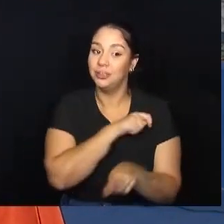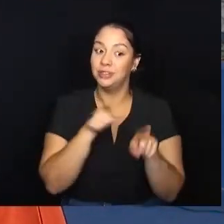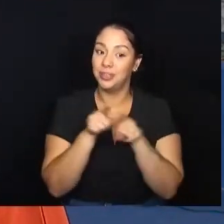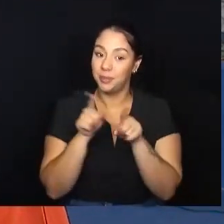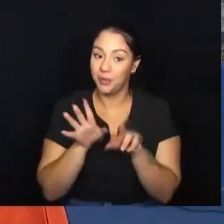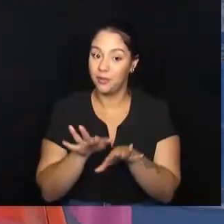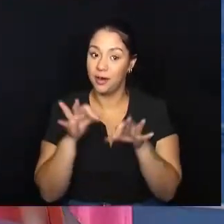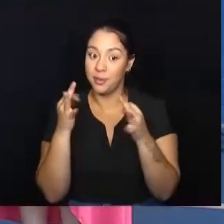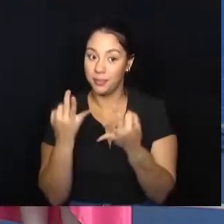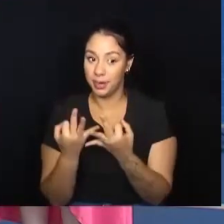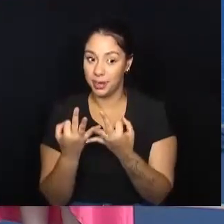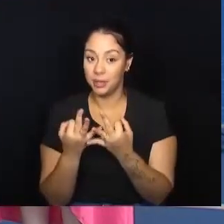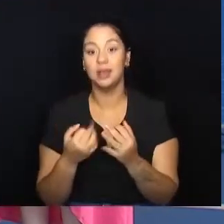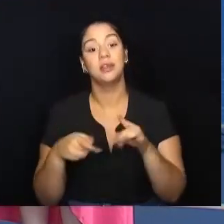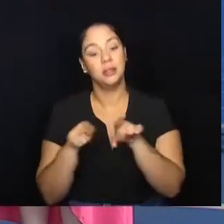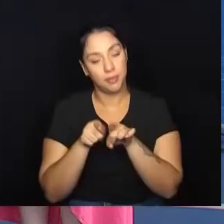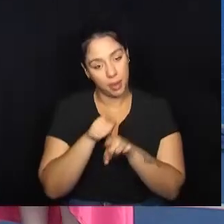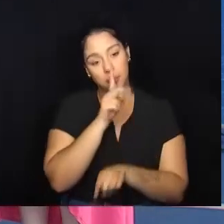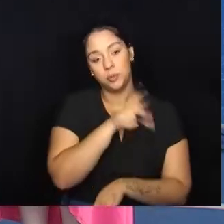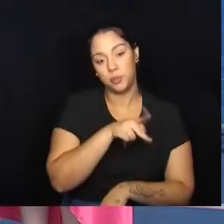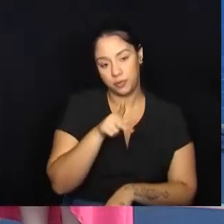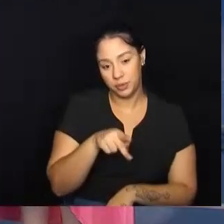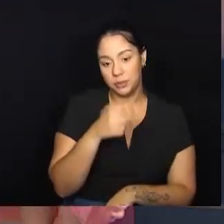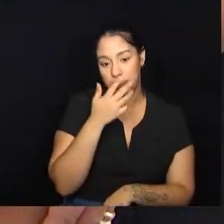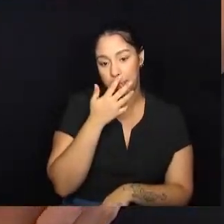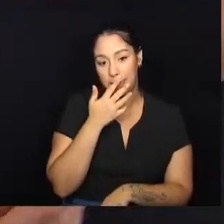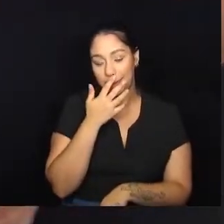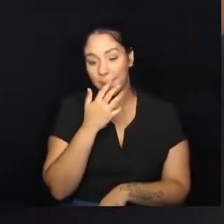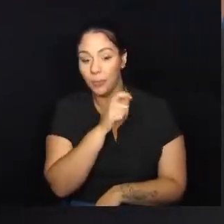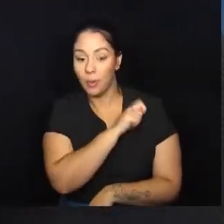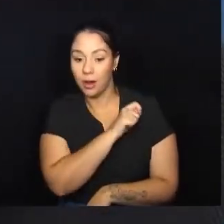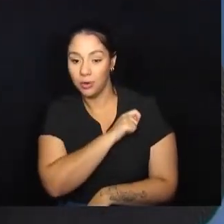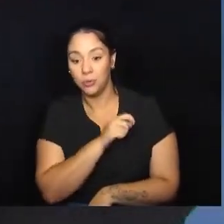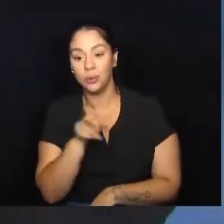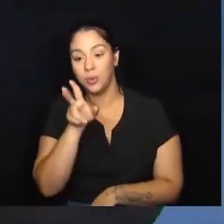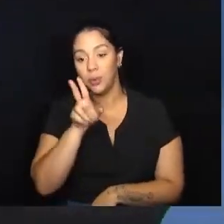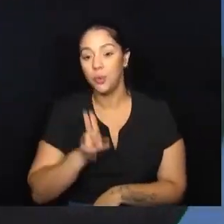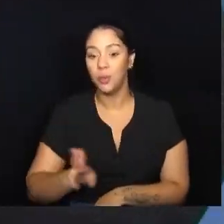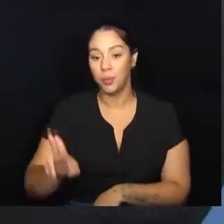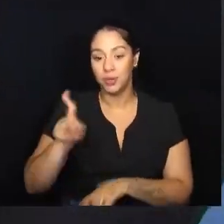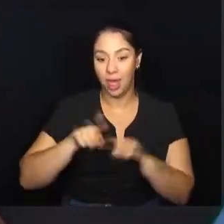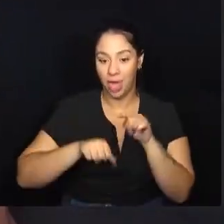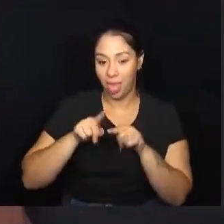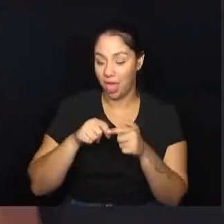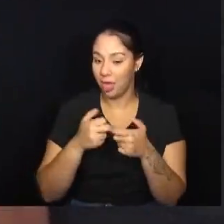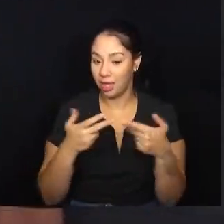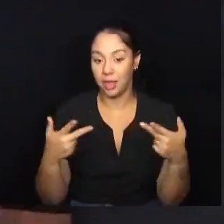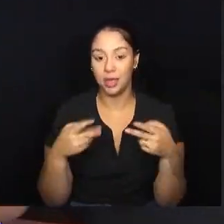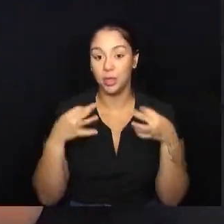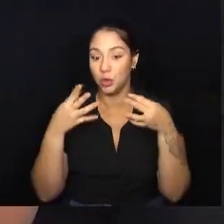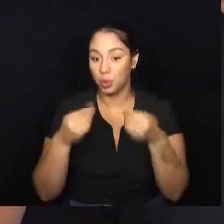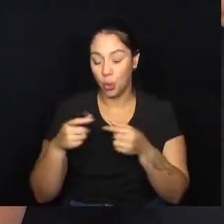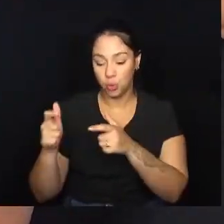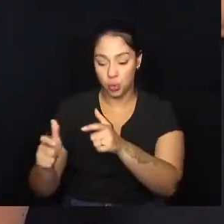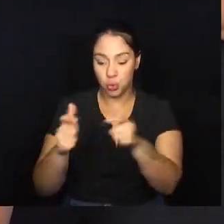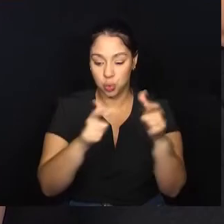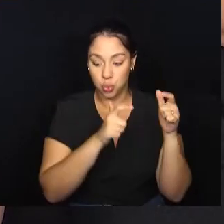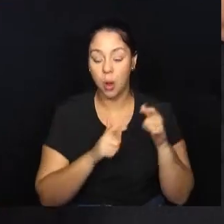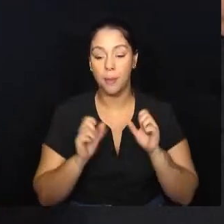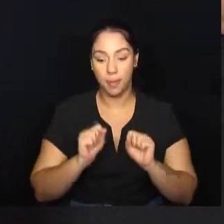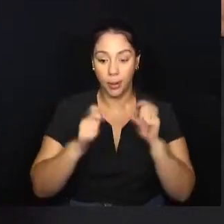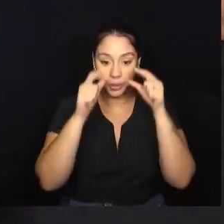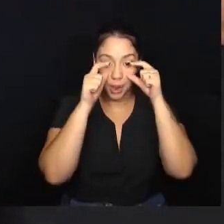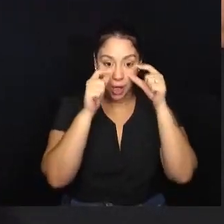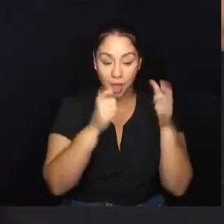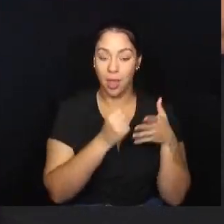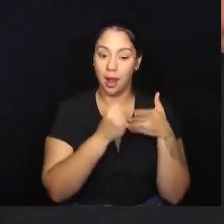para os alunos e suas famílias e além disso para os professores para o aluno estar utilizando esse equipamento em todos os espaços